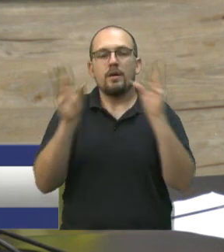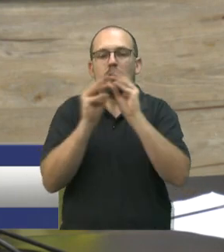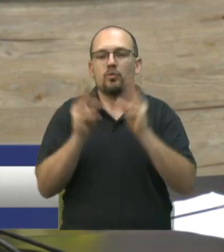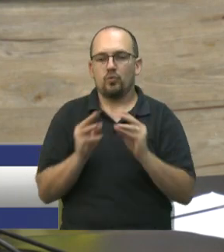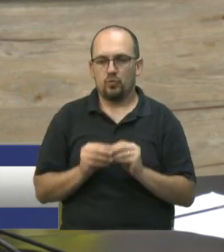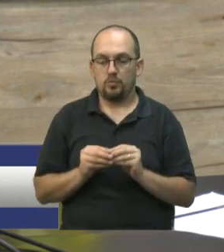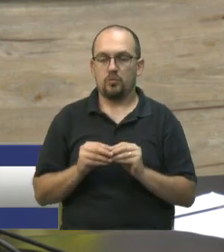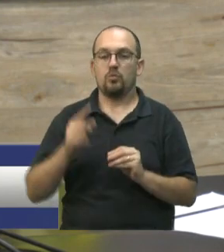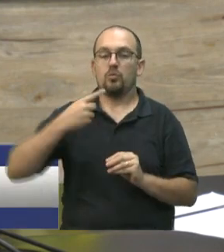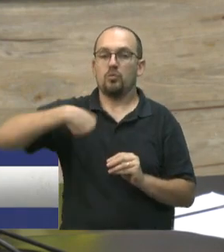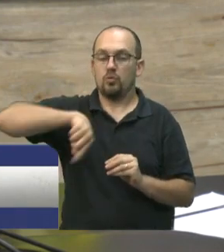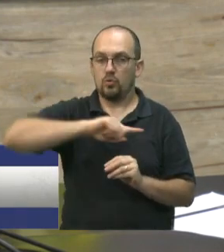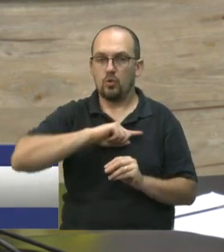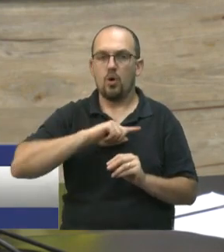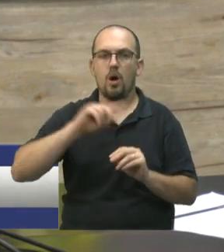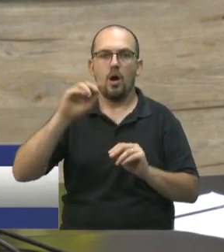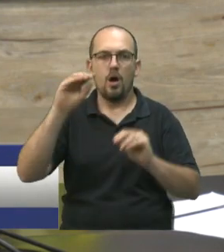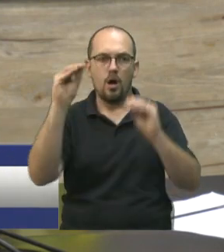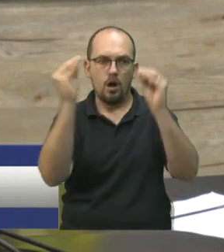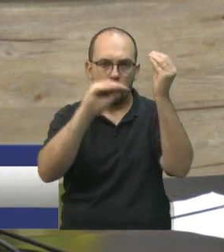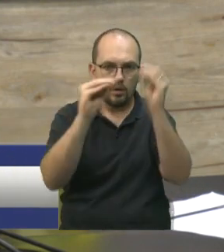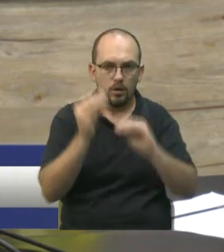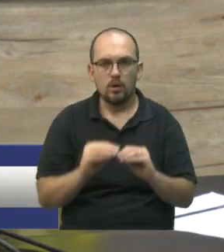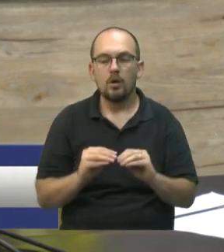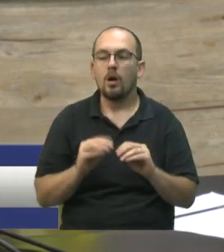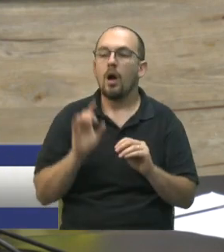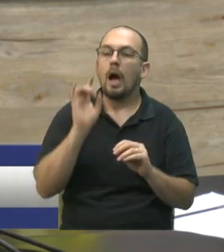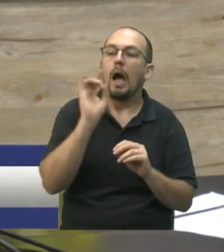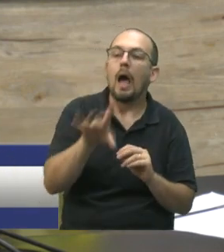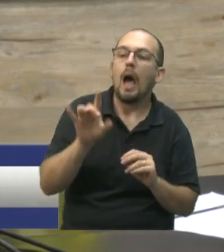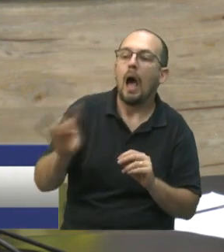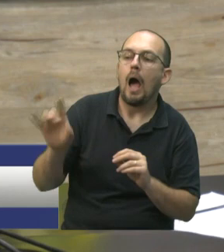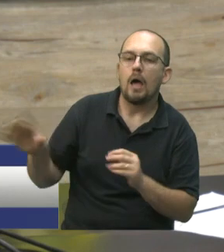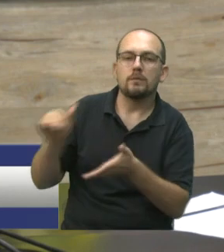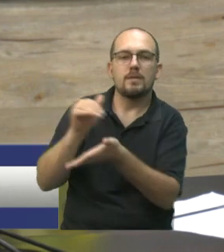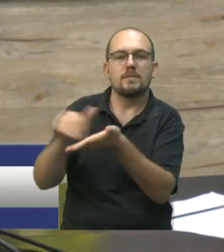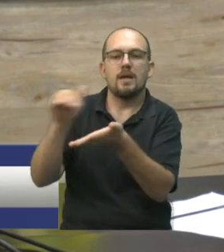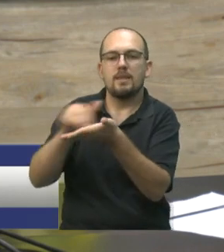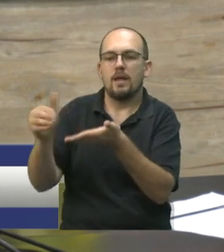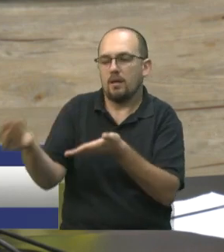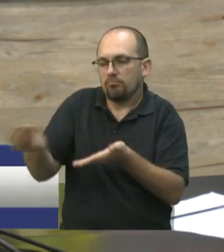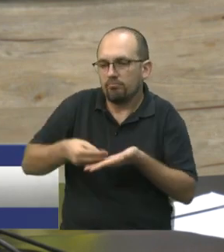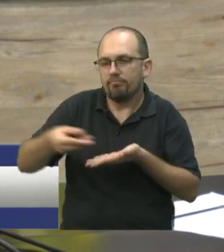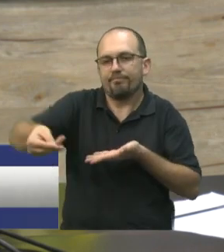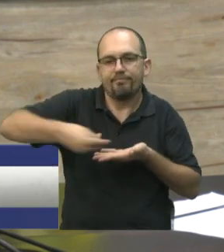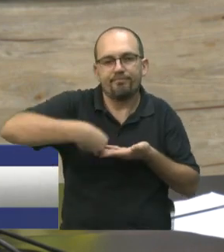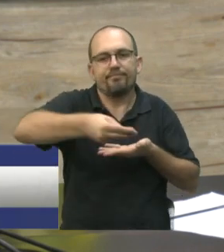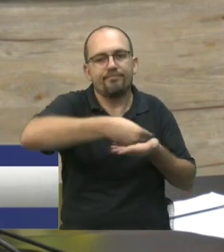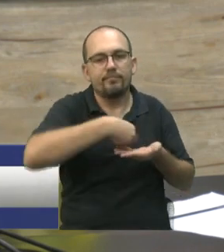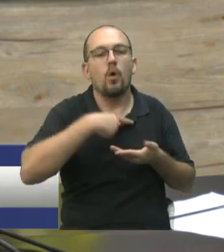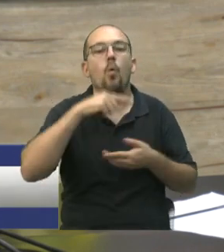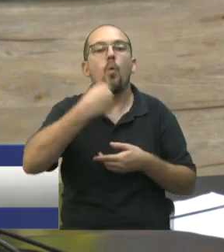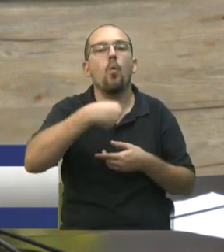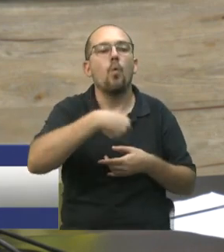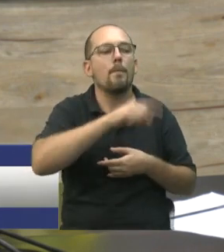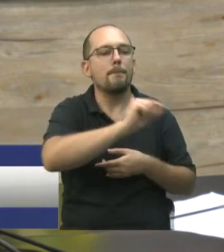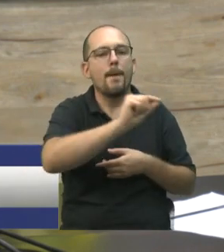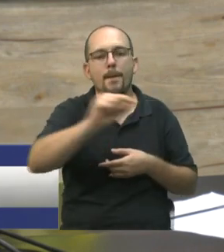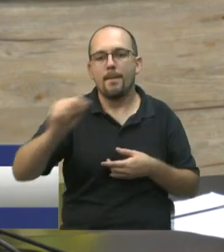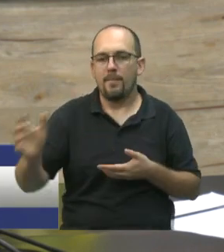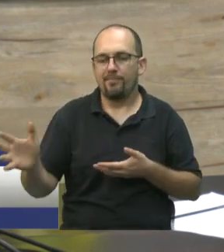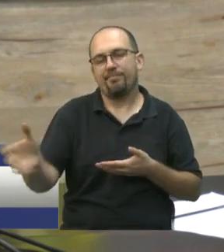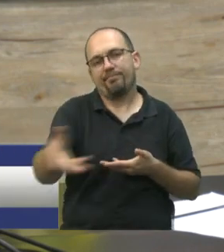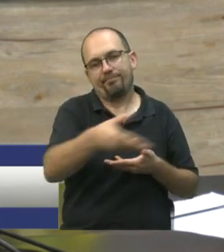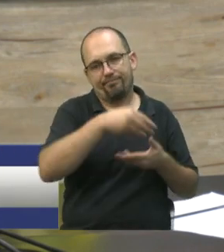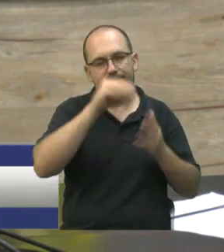conforme aquilo que cada pasta apresentou como necessidade. É claro que aqui nós já adiantamos